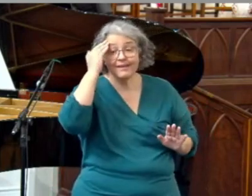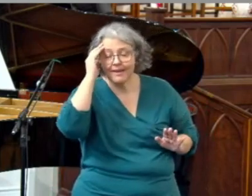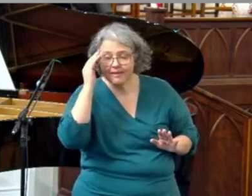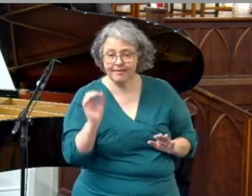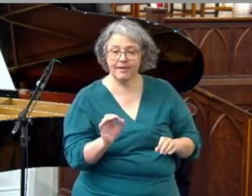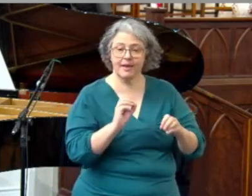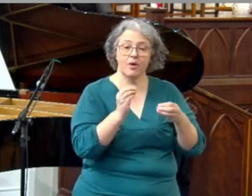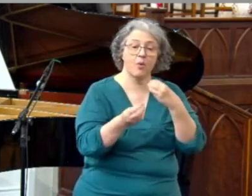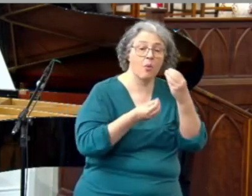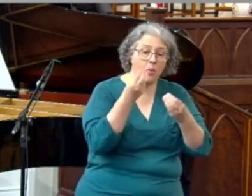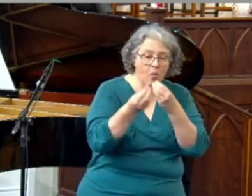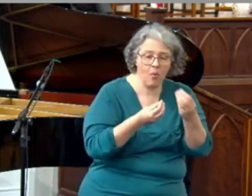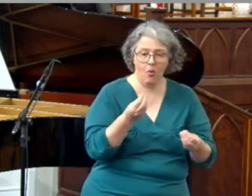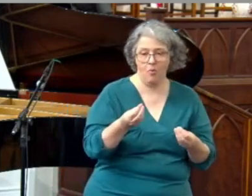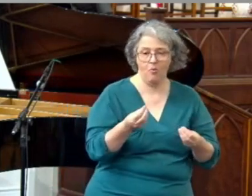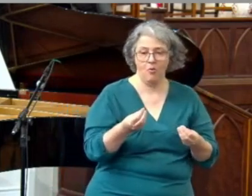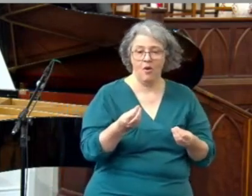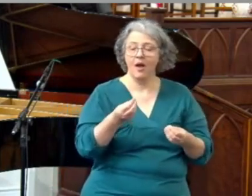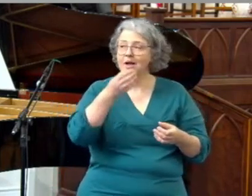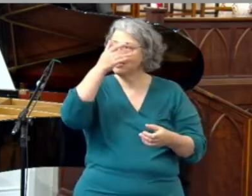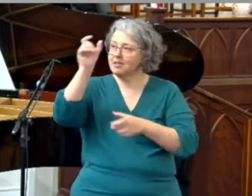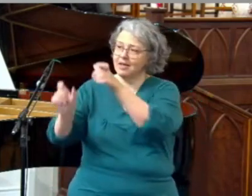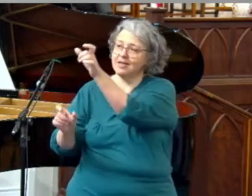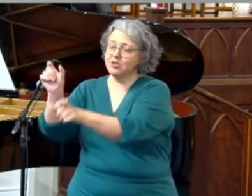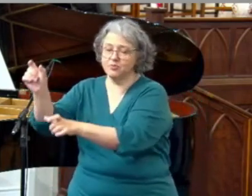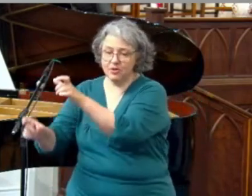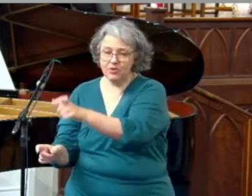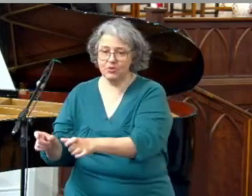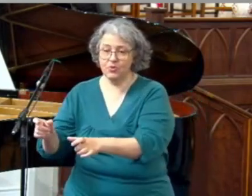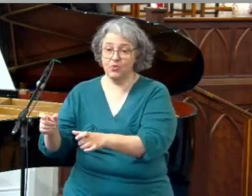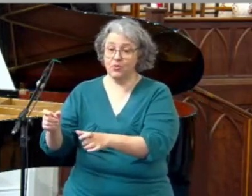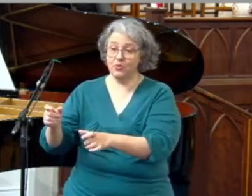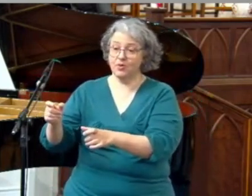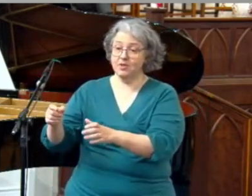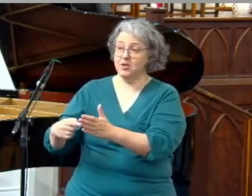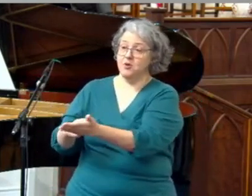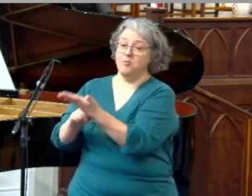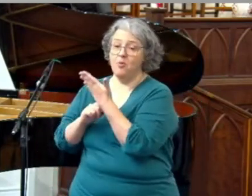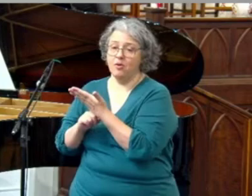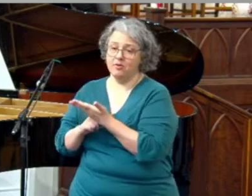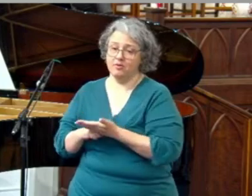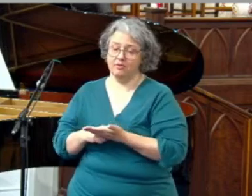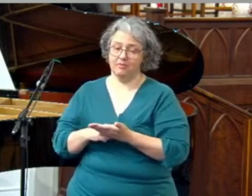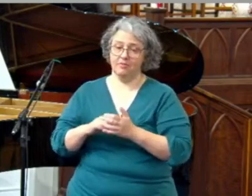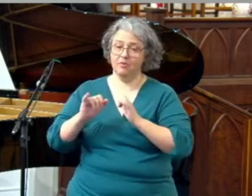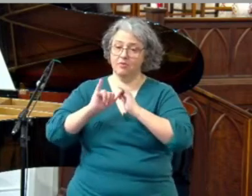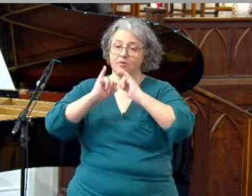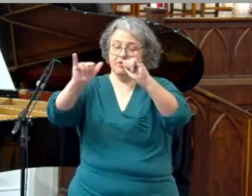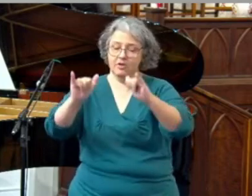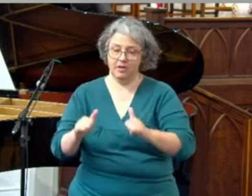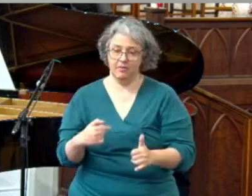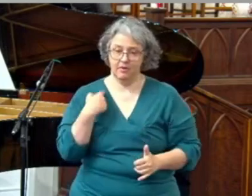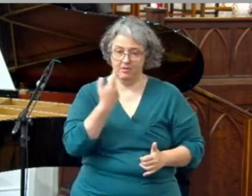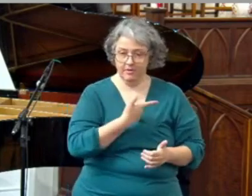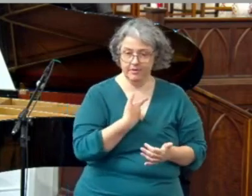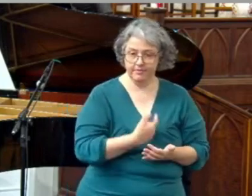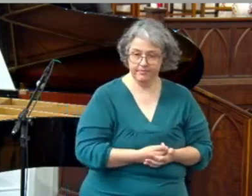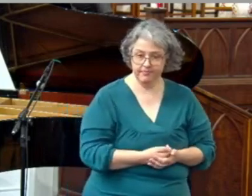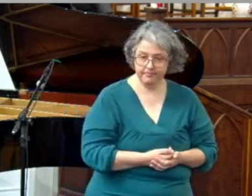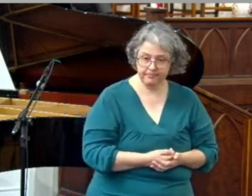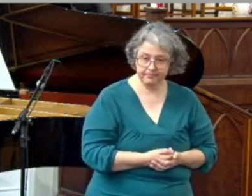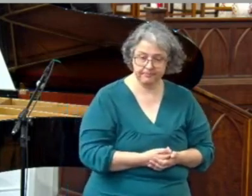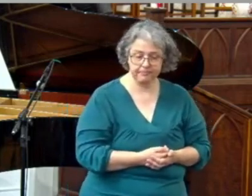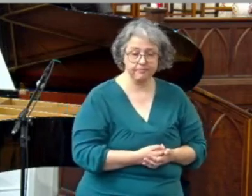cuidadosamente a forma como as pessoas estão reagindo ao ouvirem o Evangelho. Para que